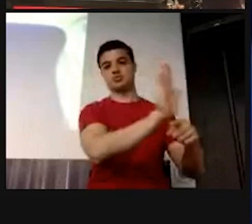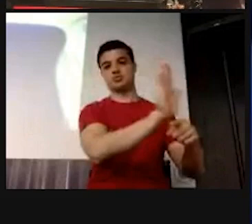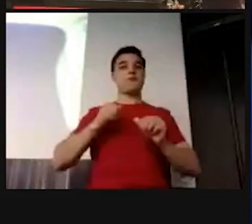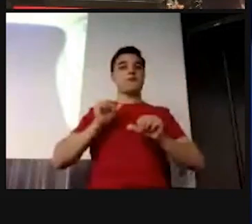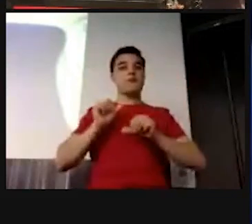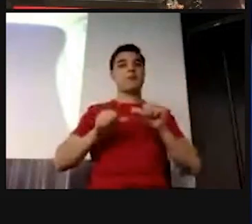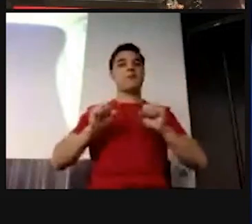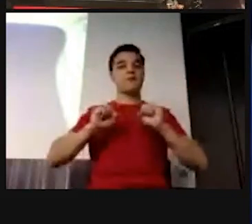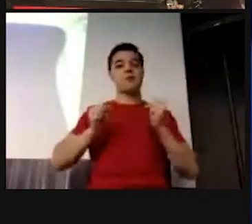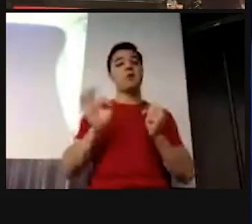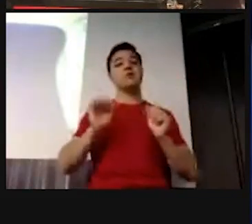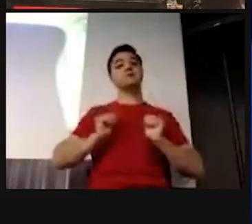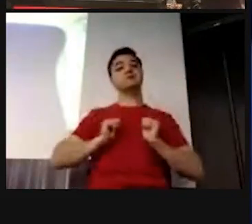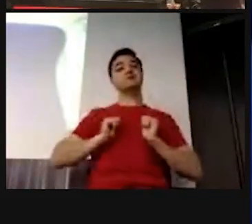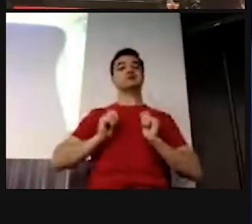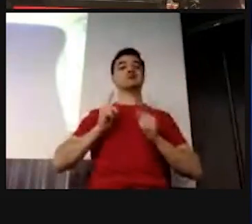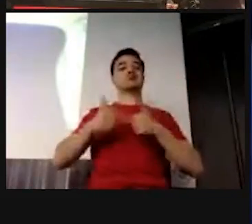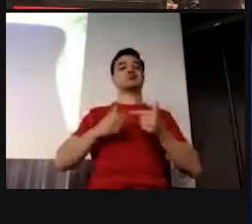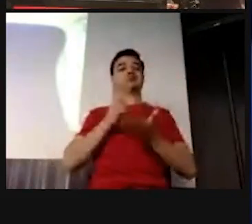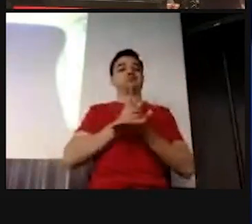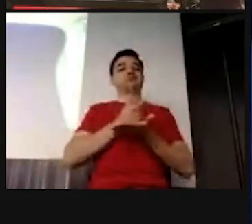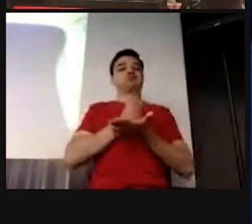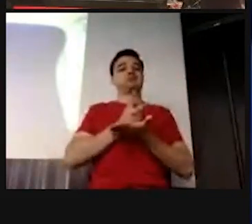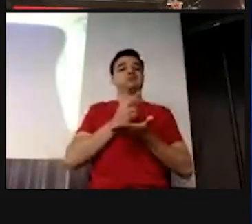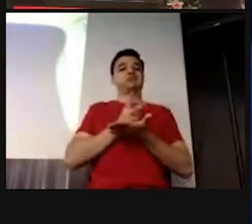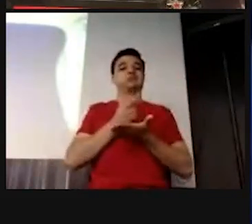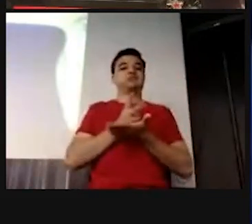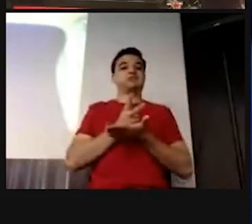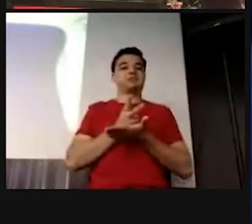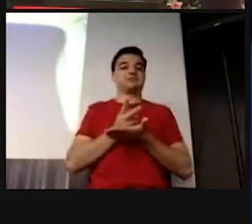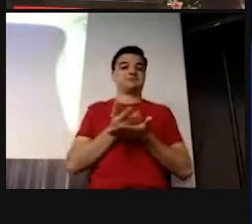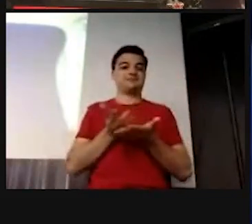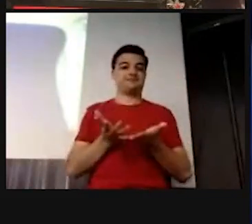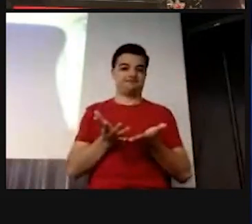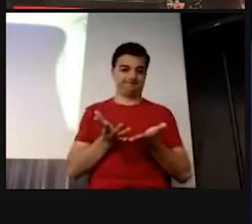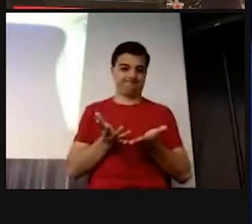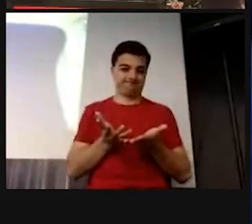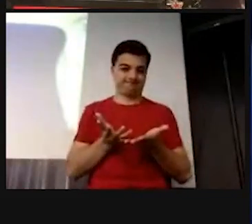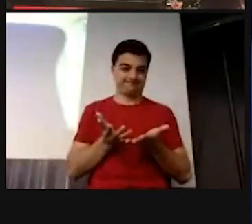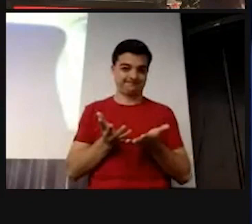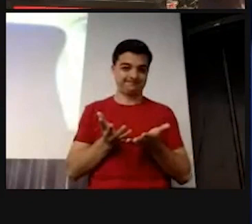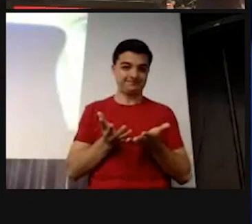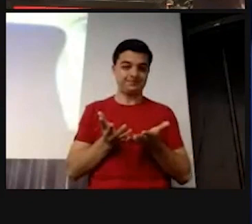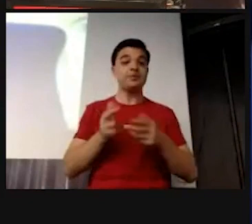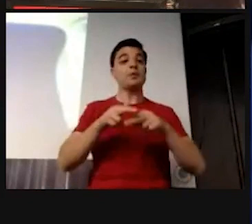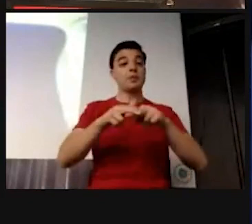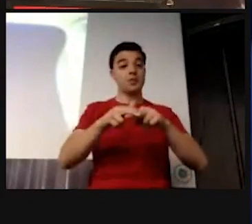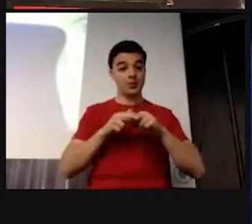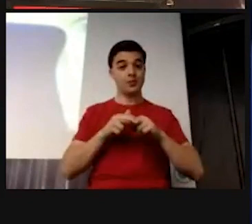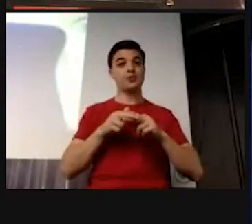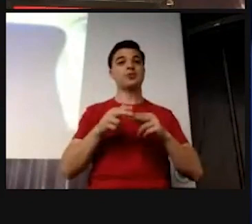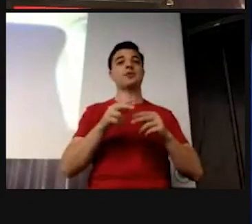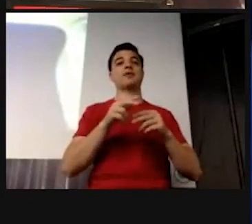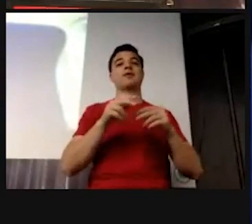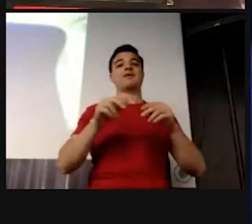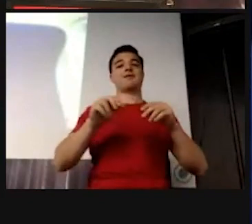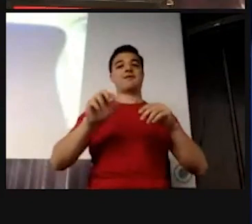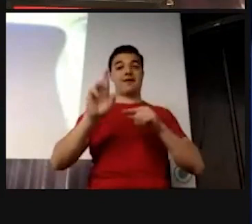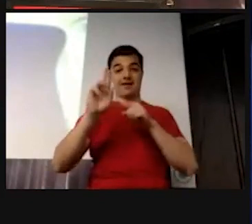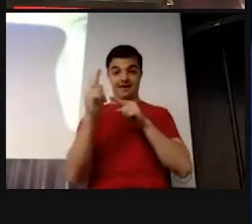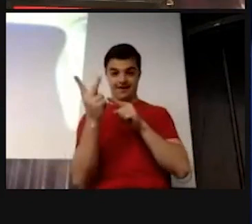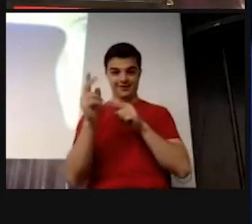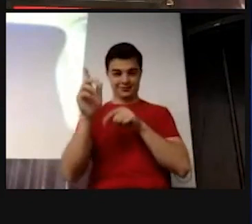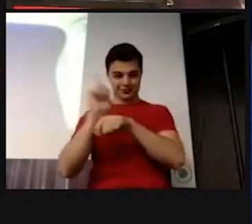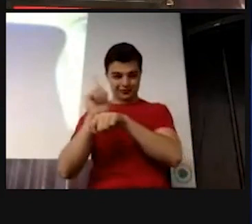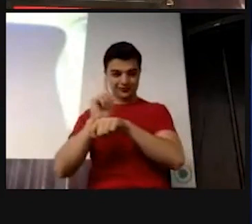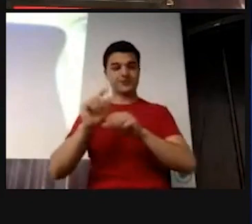que a gente precisa se preparar. E estar aqui, né, estar num evento como esse, é algo muito importante. Estava falando para a Bruna na hora que a